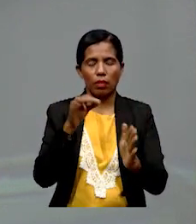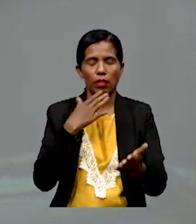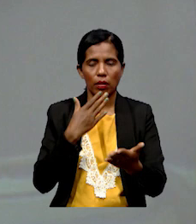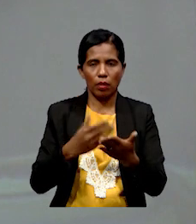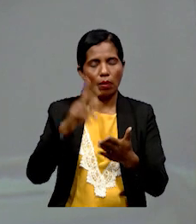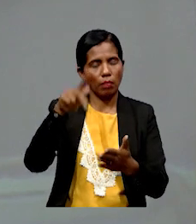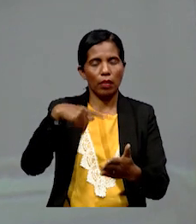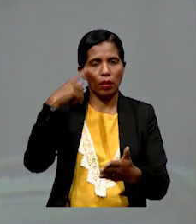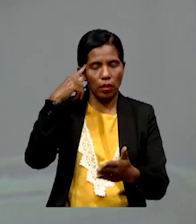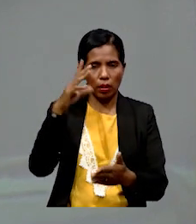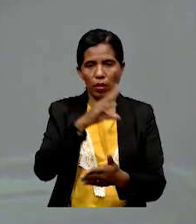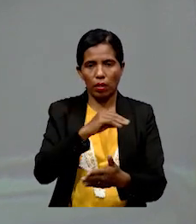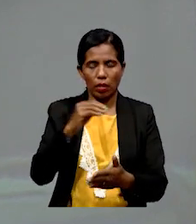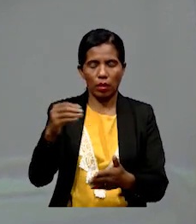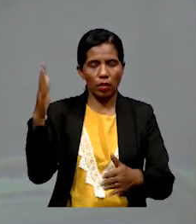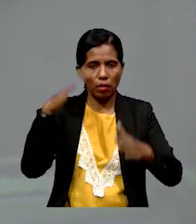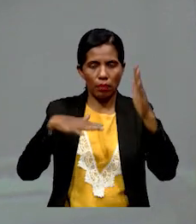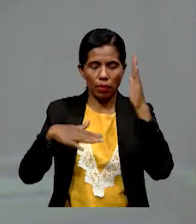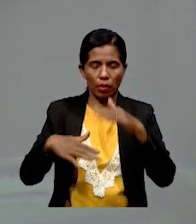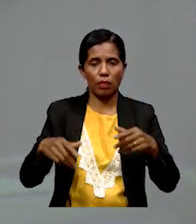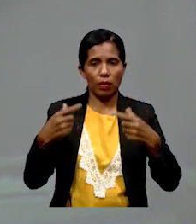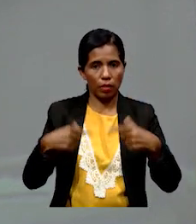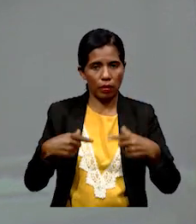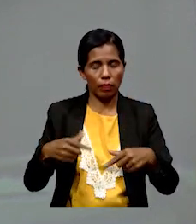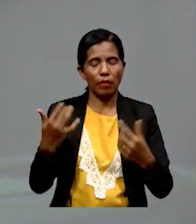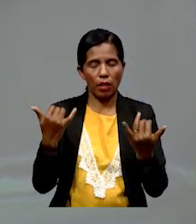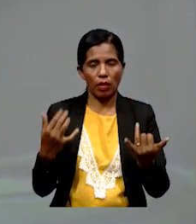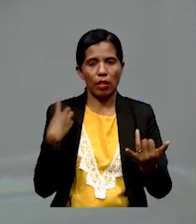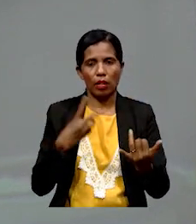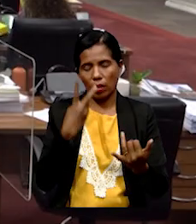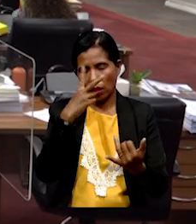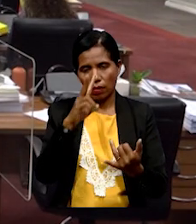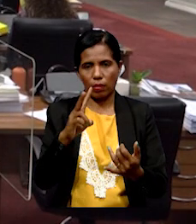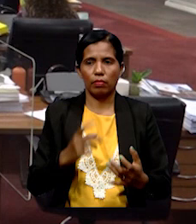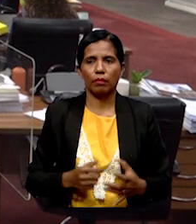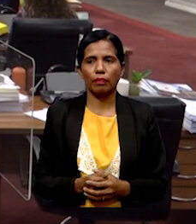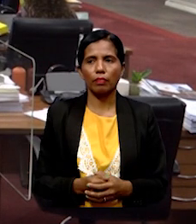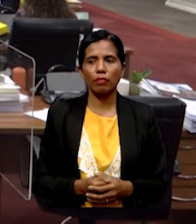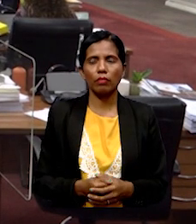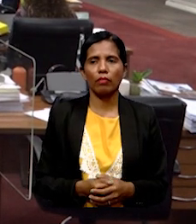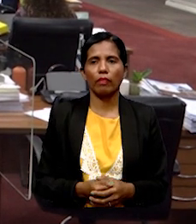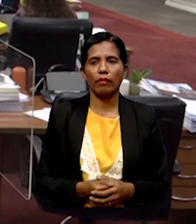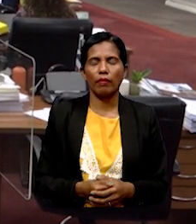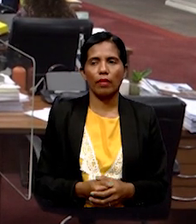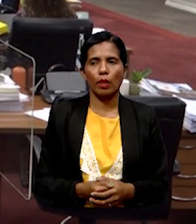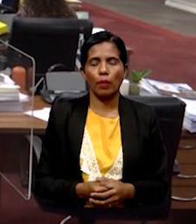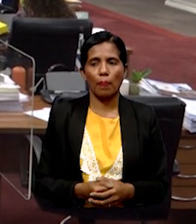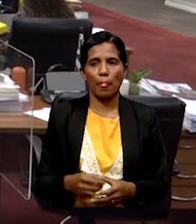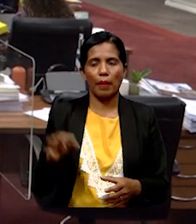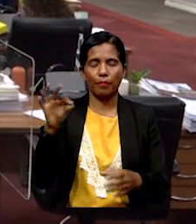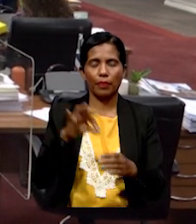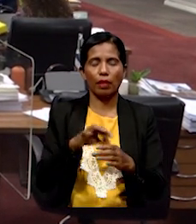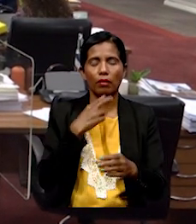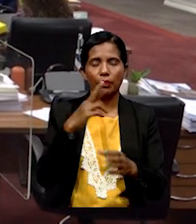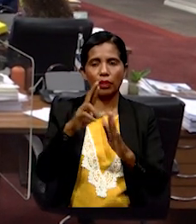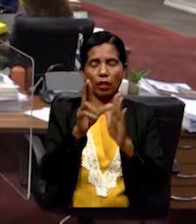política para conflito na BE. E tá agora, haré. Distintos deputados, vota a favor contra. Resolução